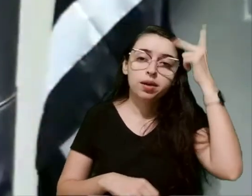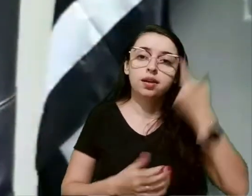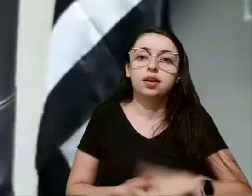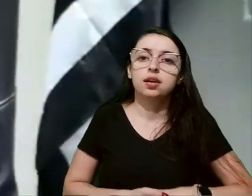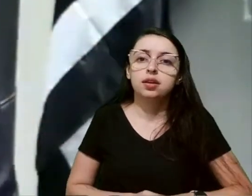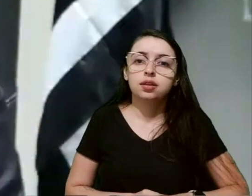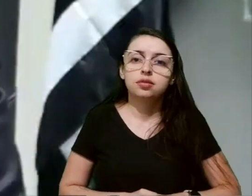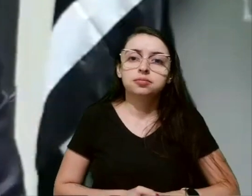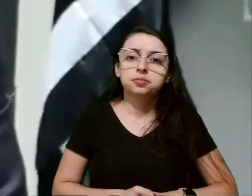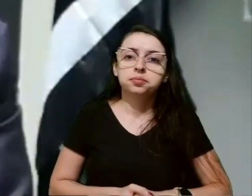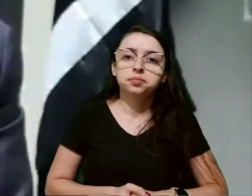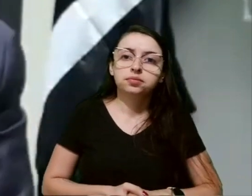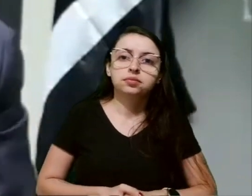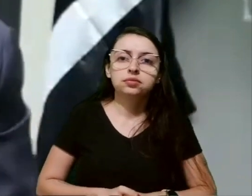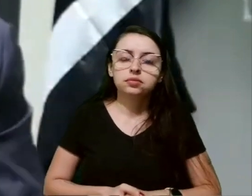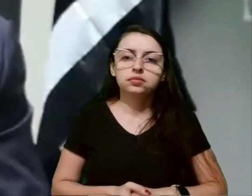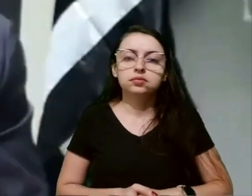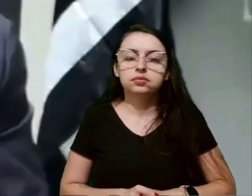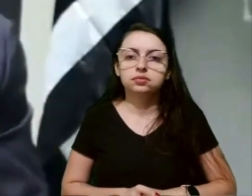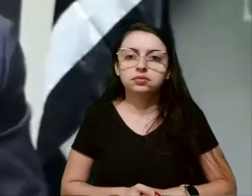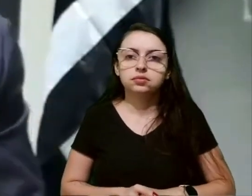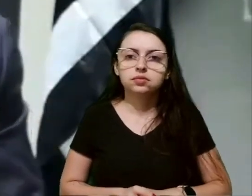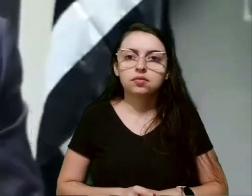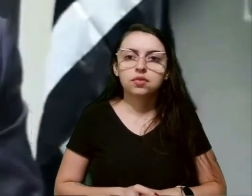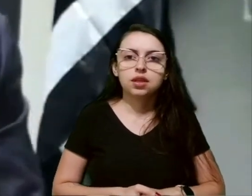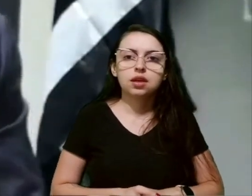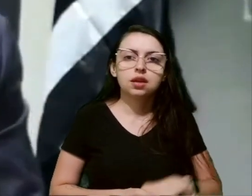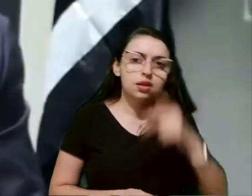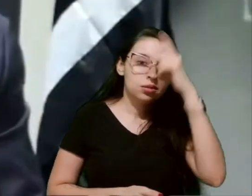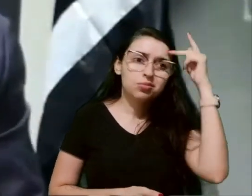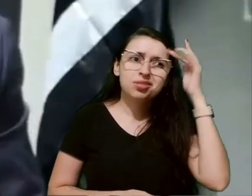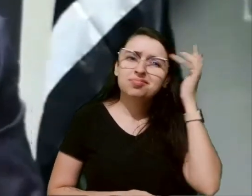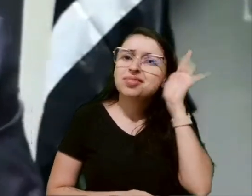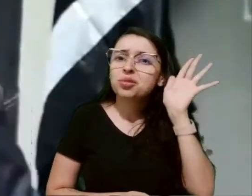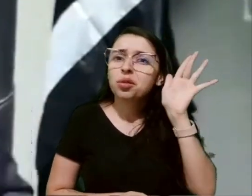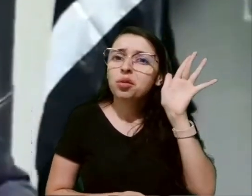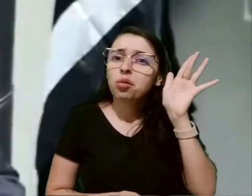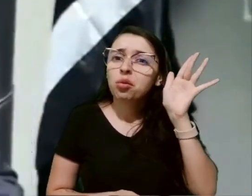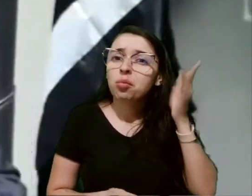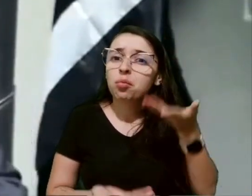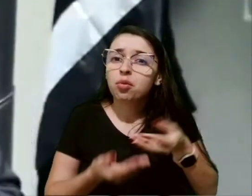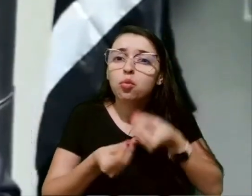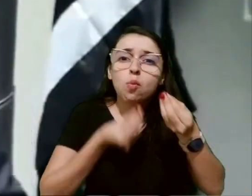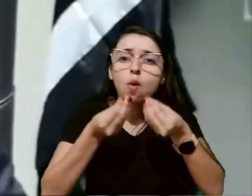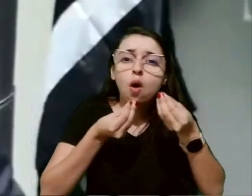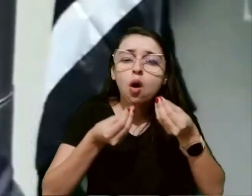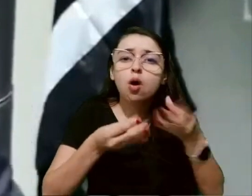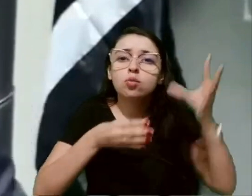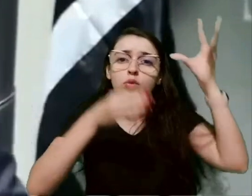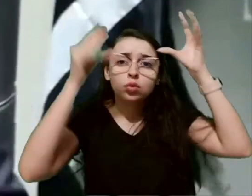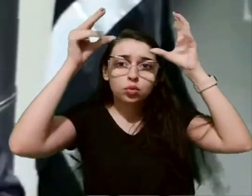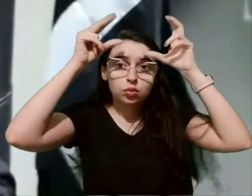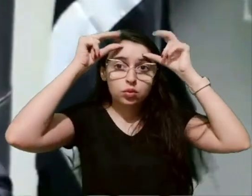é uma platitude no sentido até de que, eh, as pessoas não entendem muito como é que um conhecimento pode ser construído sem ter esse pé de